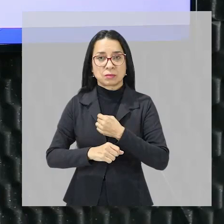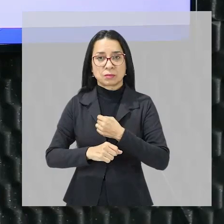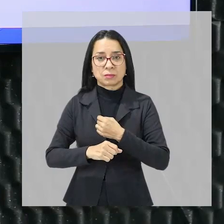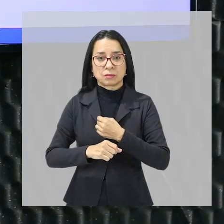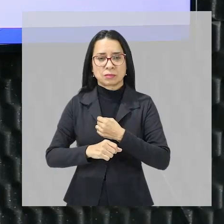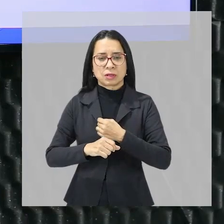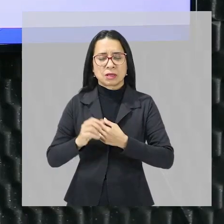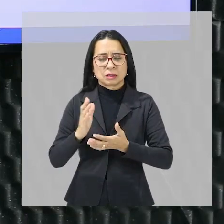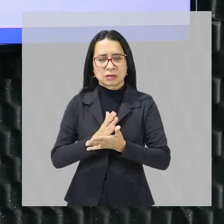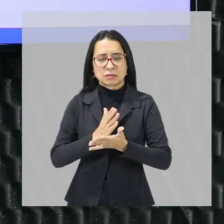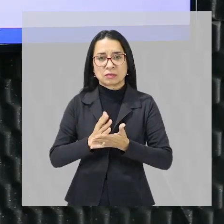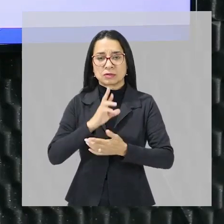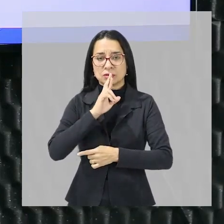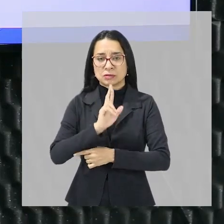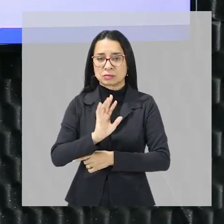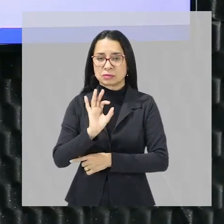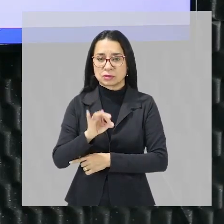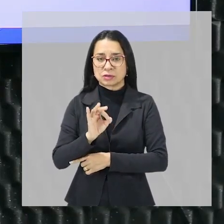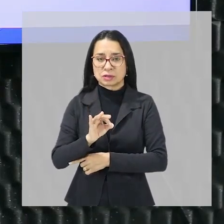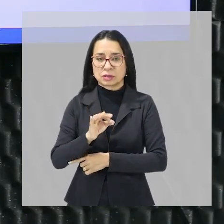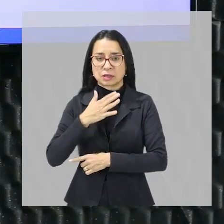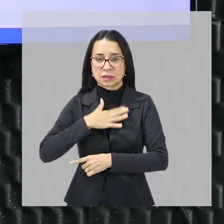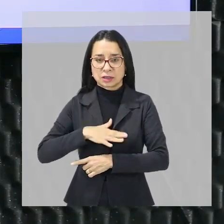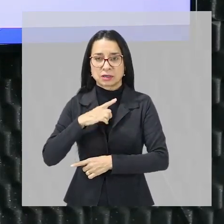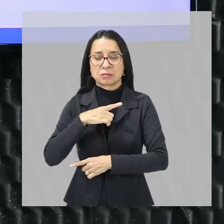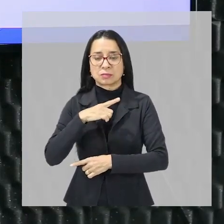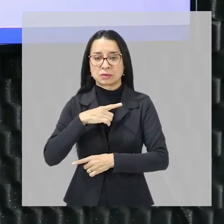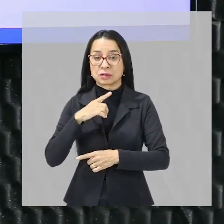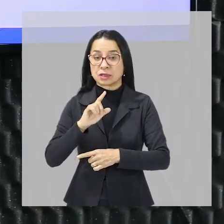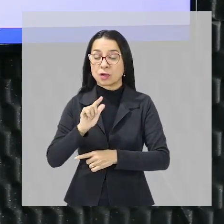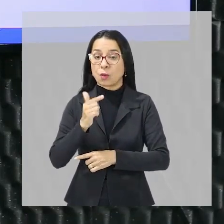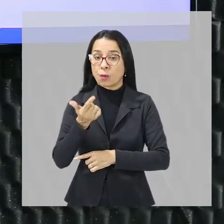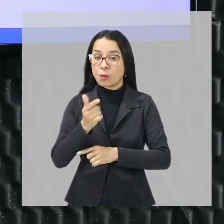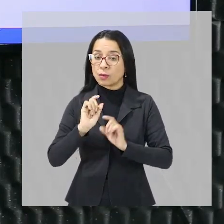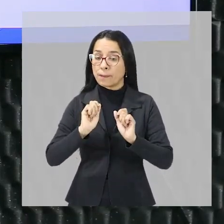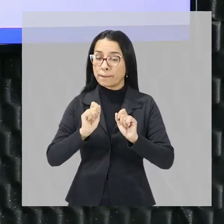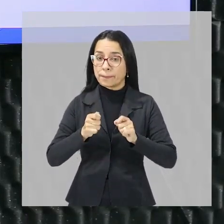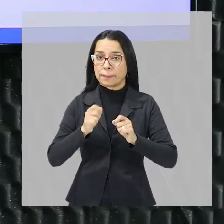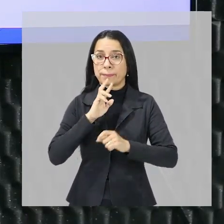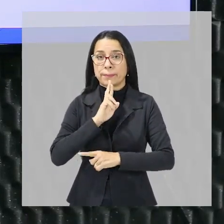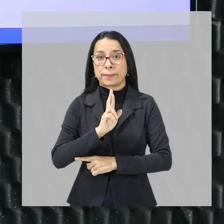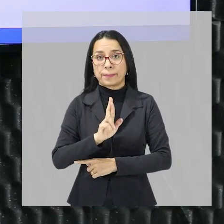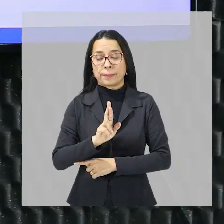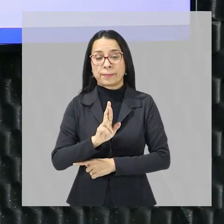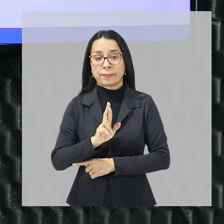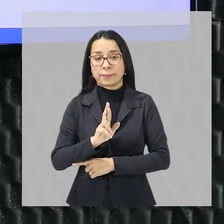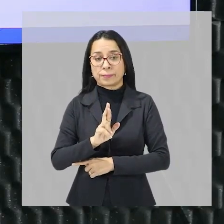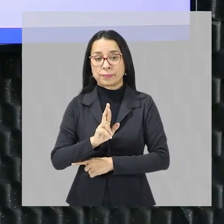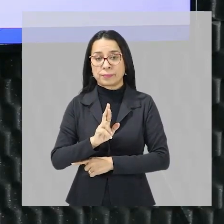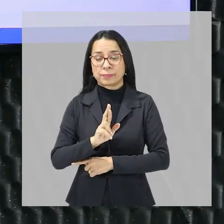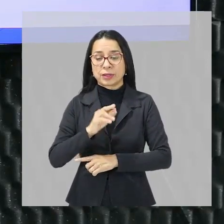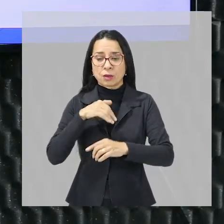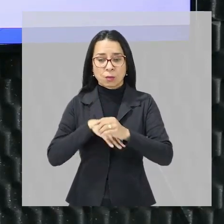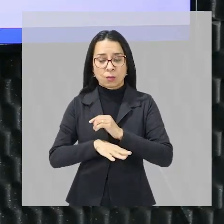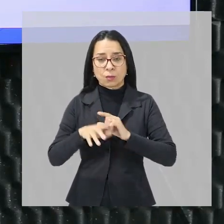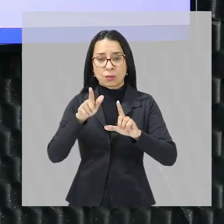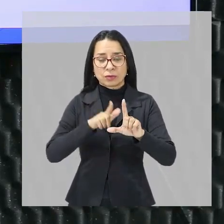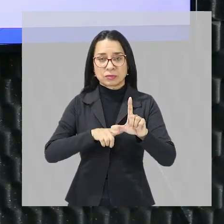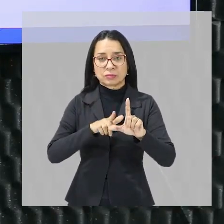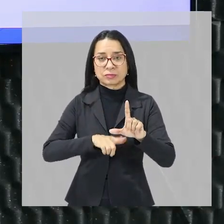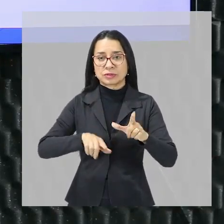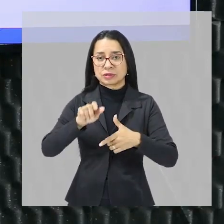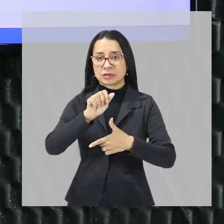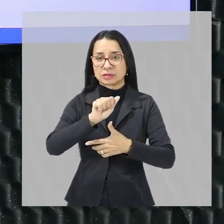opção correta, mas calma que ainda tem algumas outras possibilidades de resposta. Então vamos deixar a letra A guardadinha, não